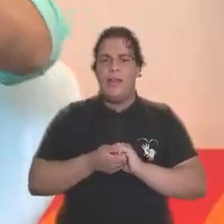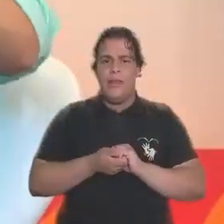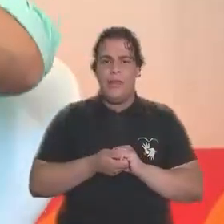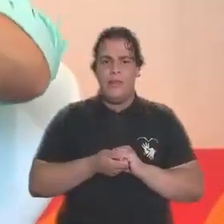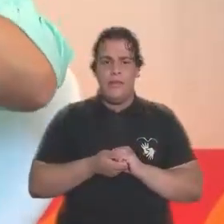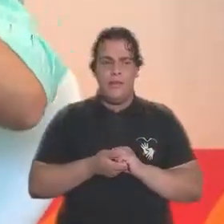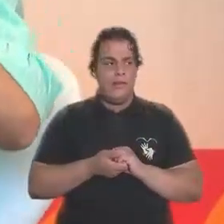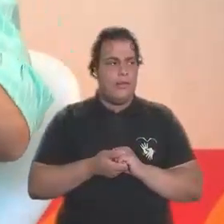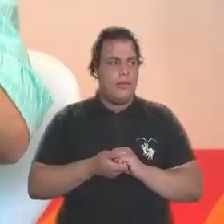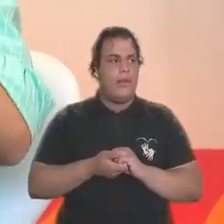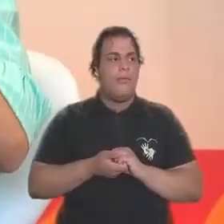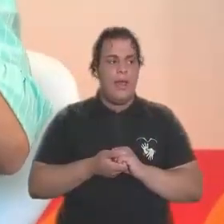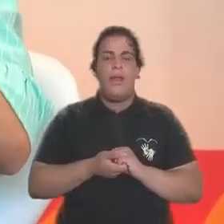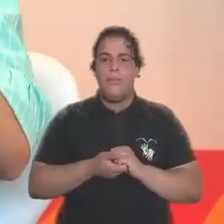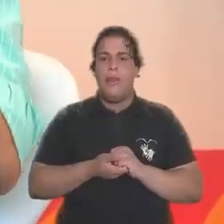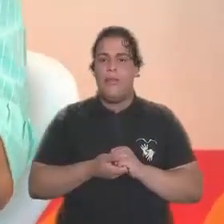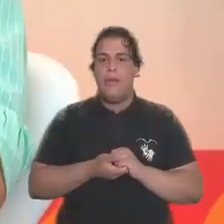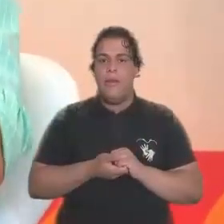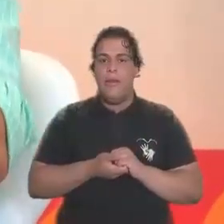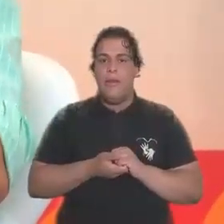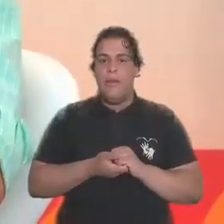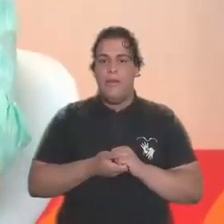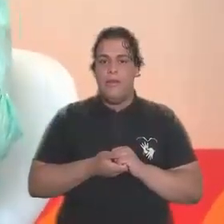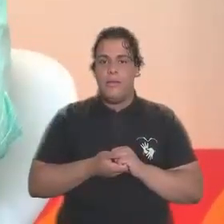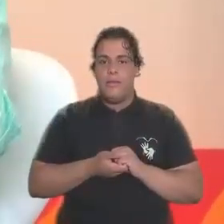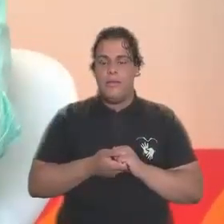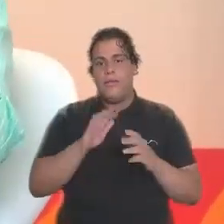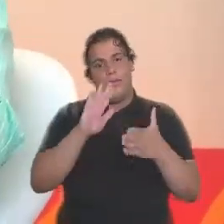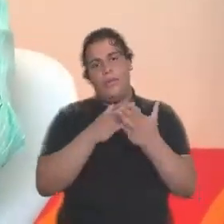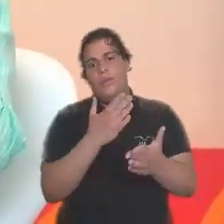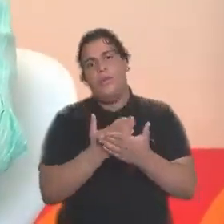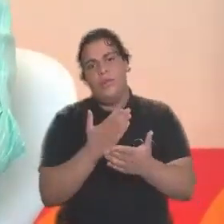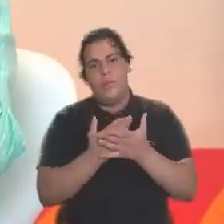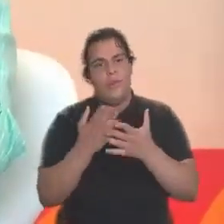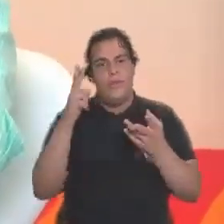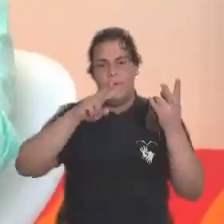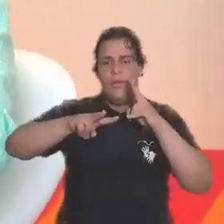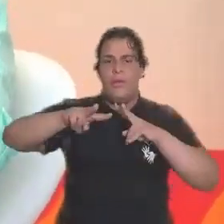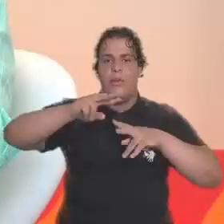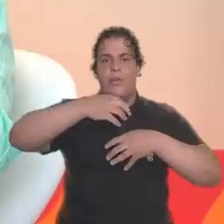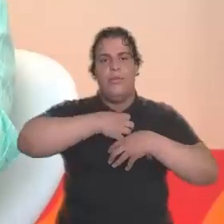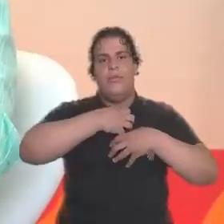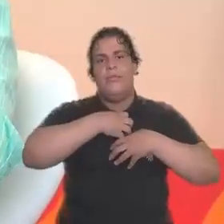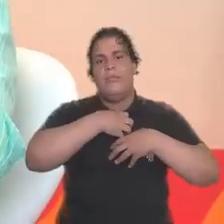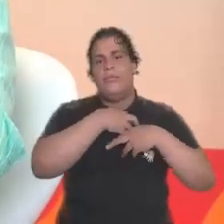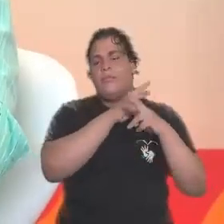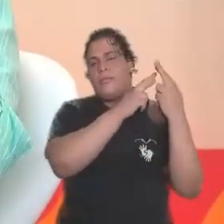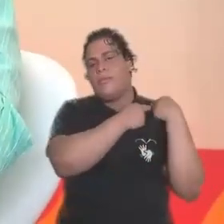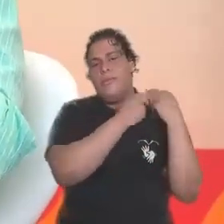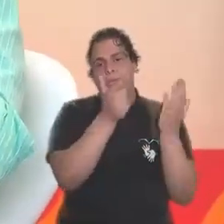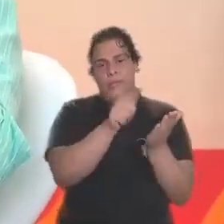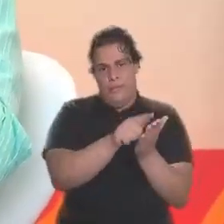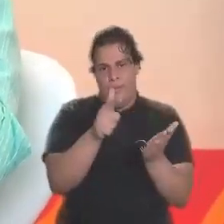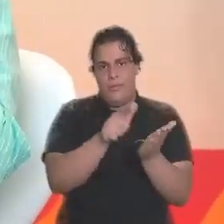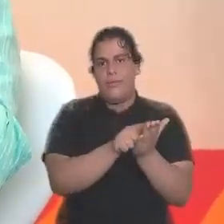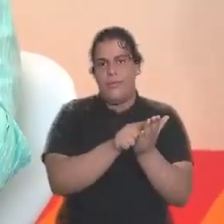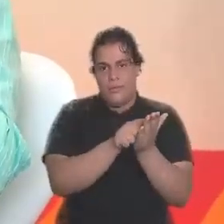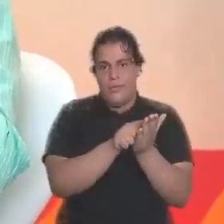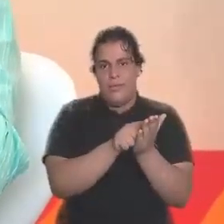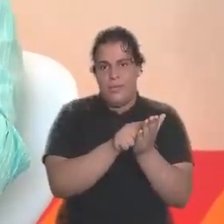muito engraçado dentro da própria escola, deles se verem, deles sentirem representados no livro, né,